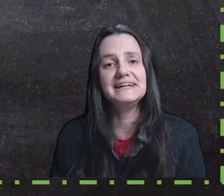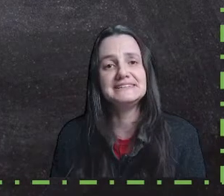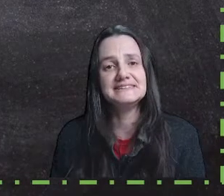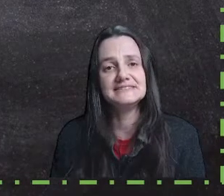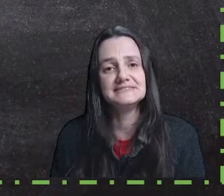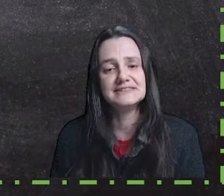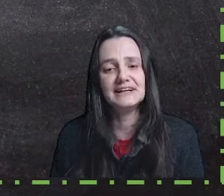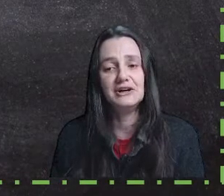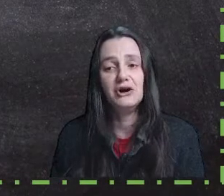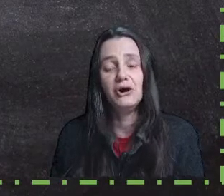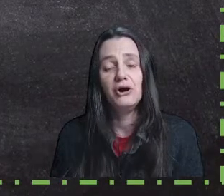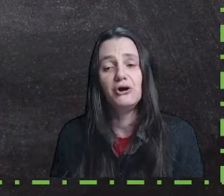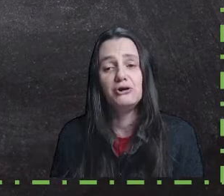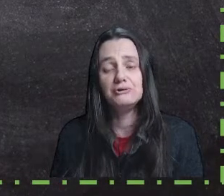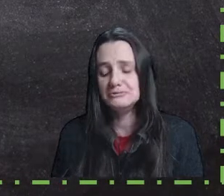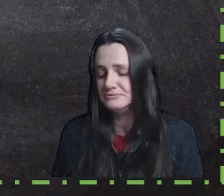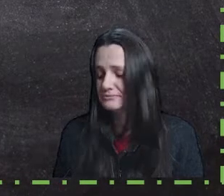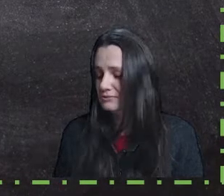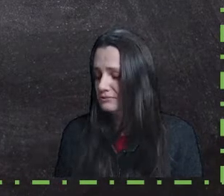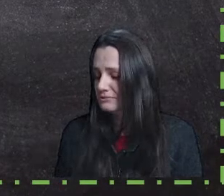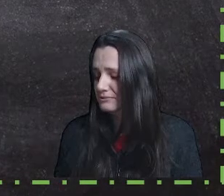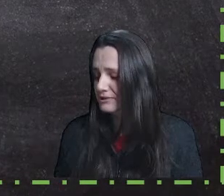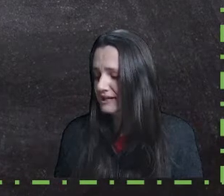ela desaparece, tá? Ou,